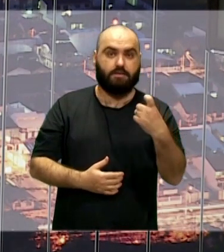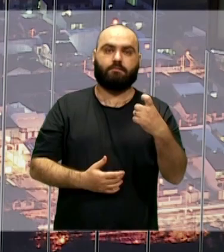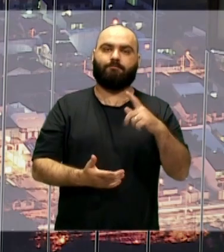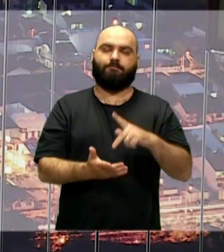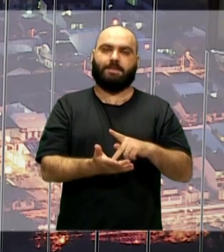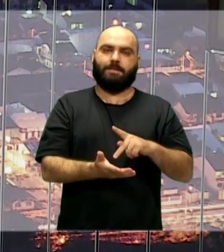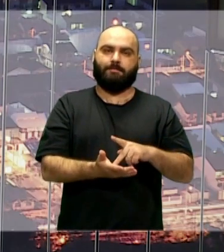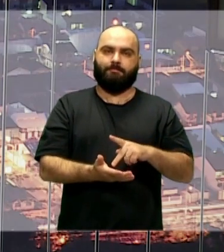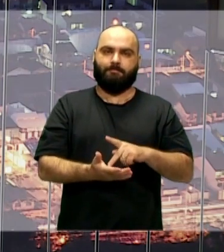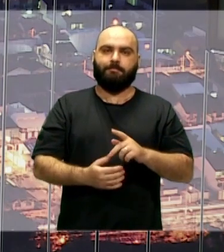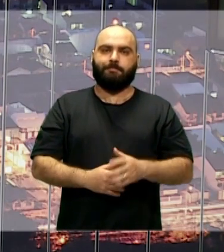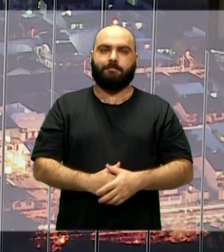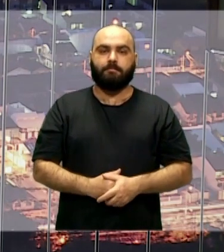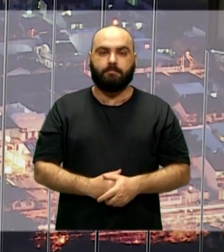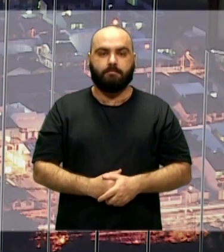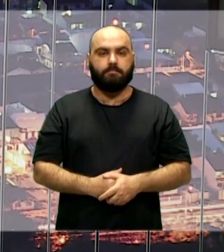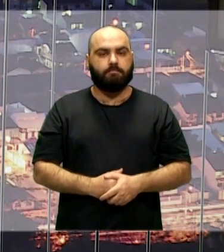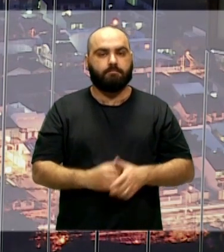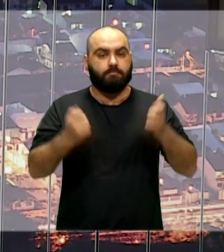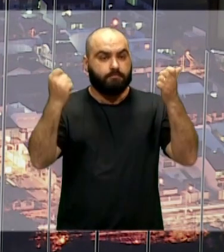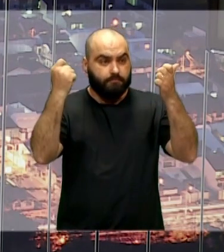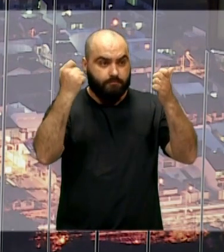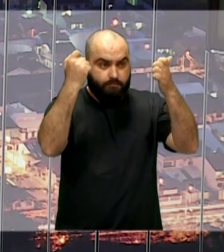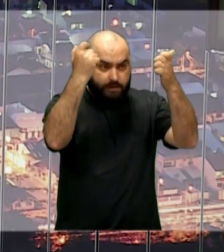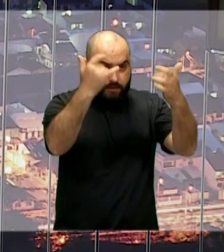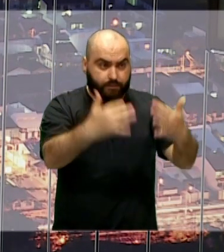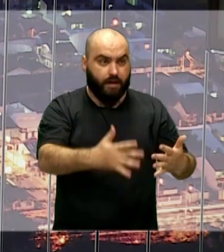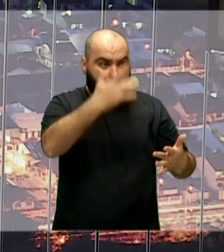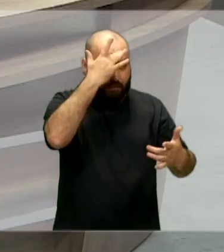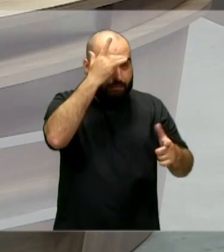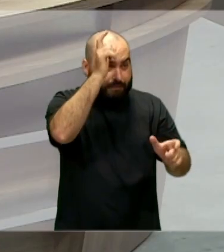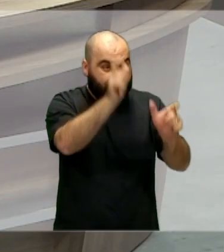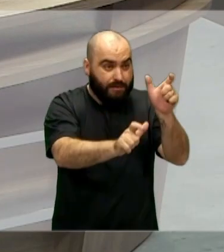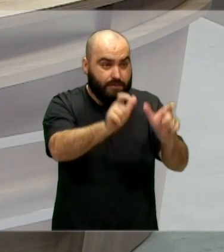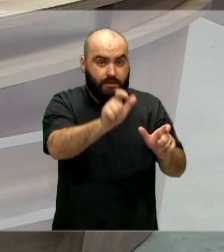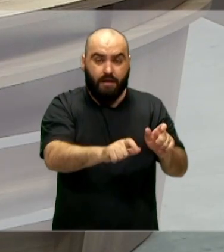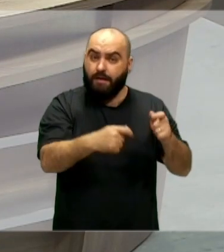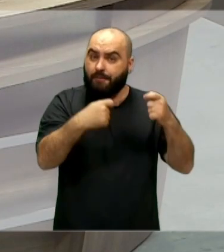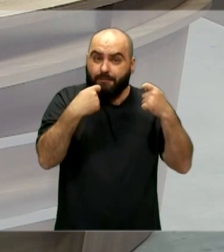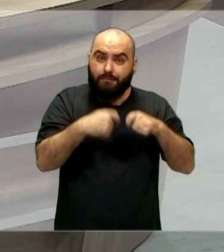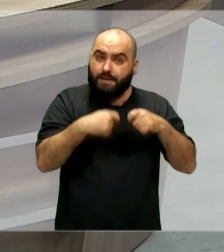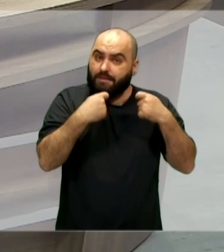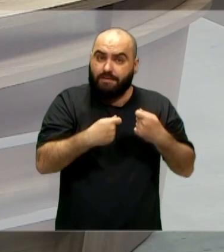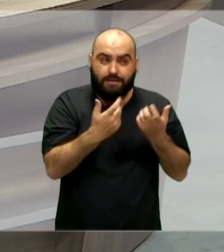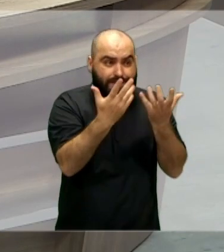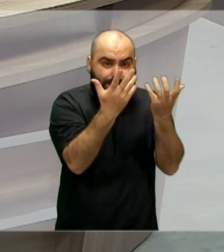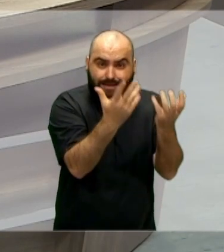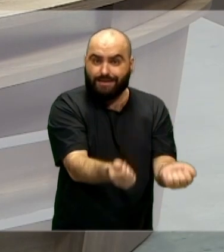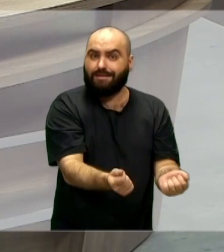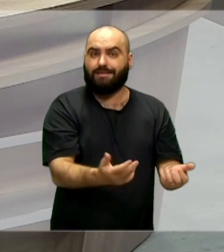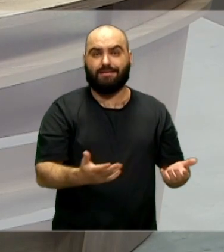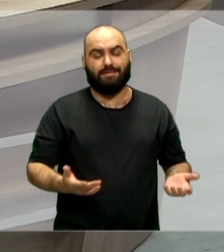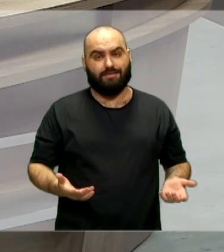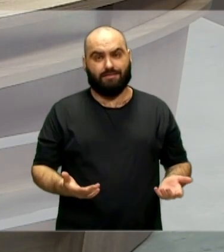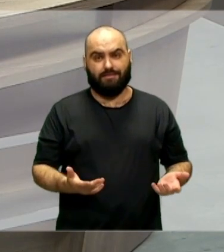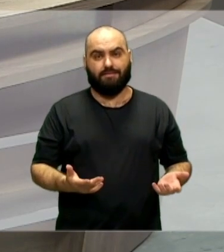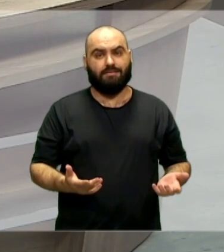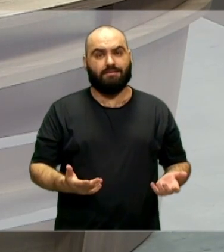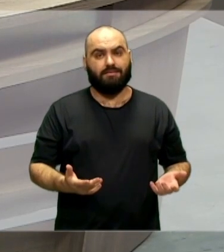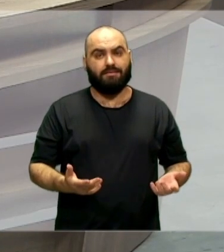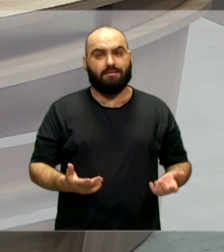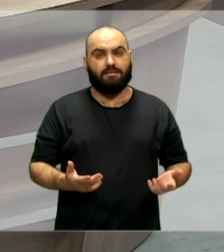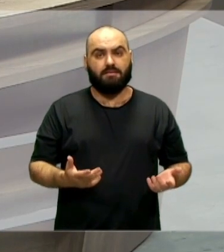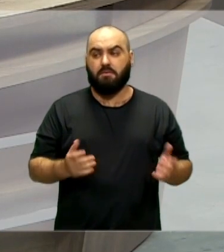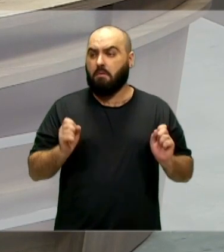De realmente dizer para as pessoas que elas têm que se aceitar do jeito que são e elas têm tudo